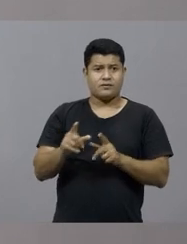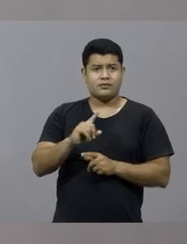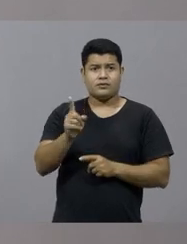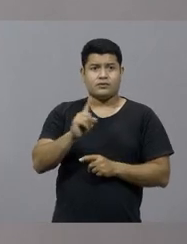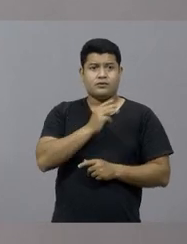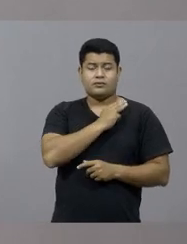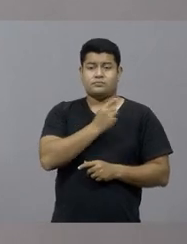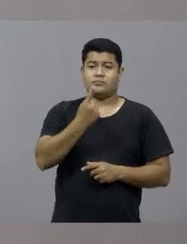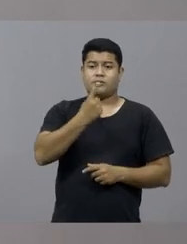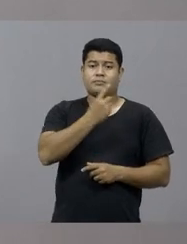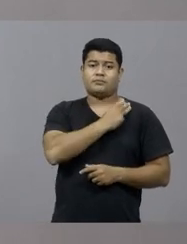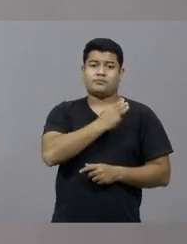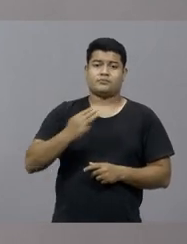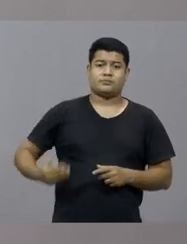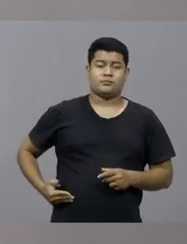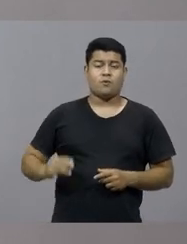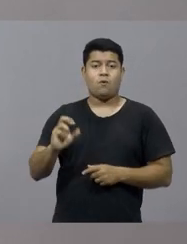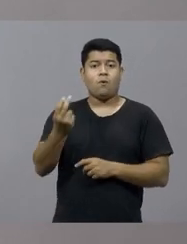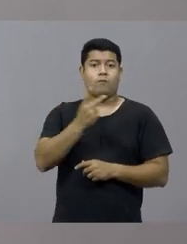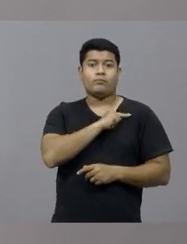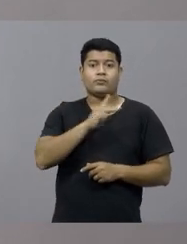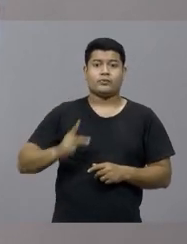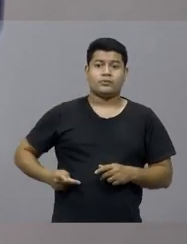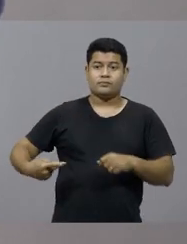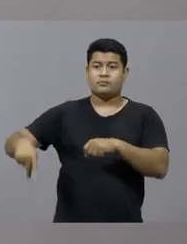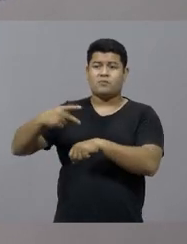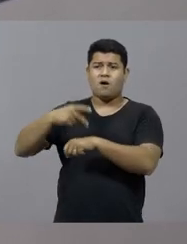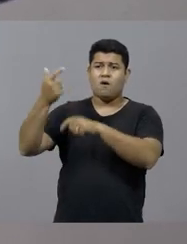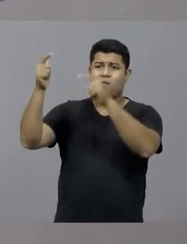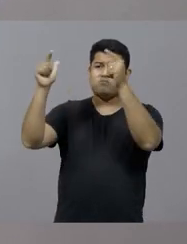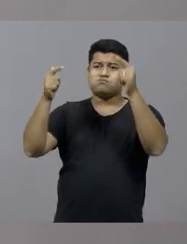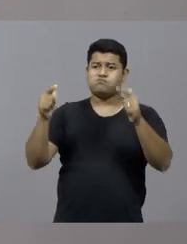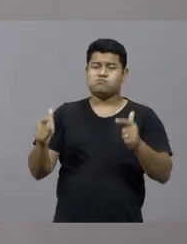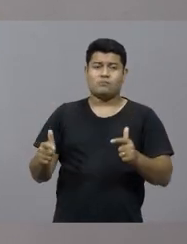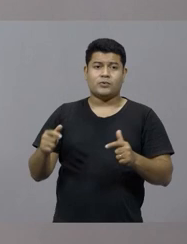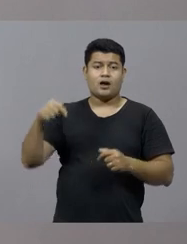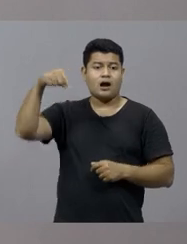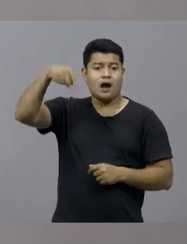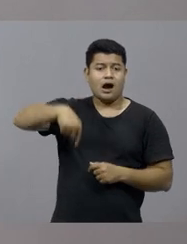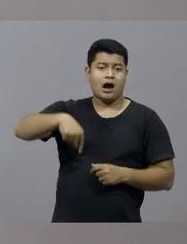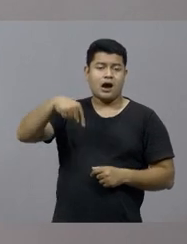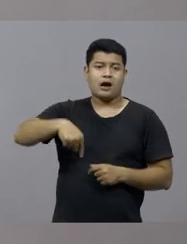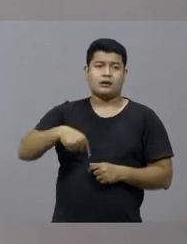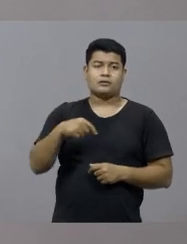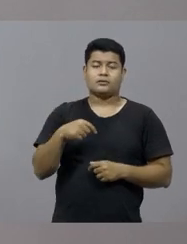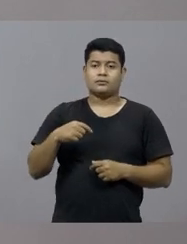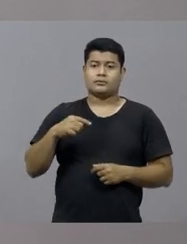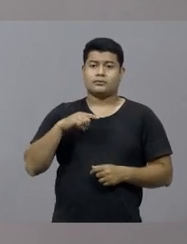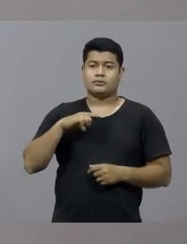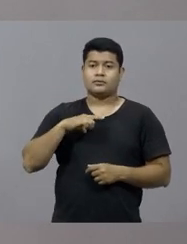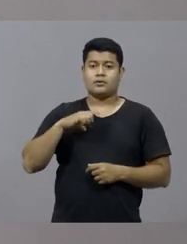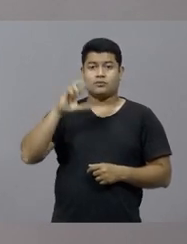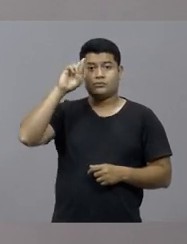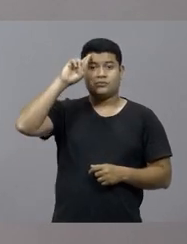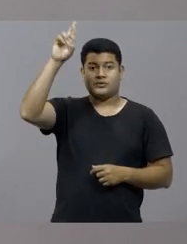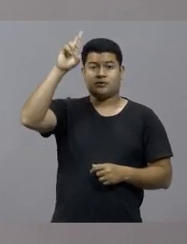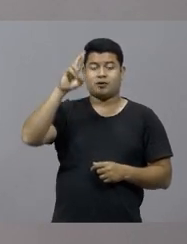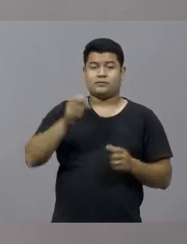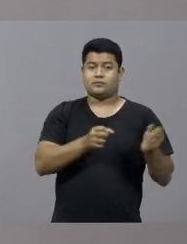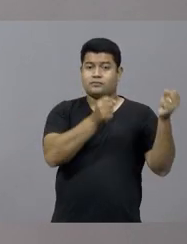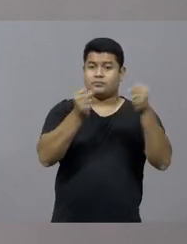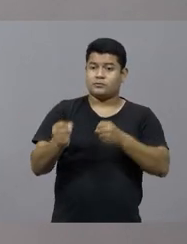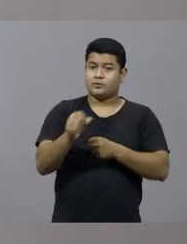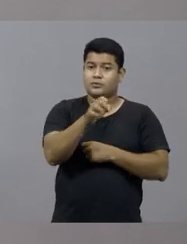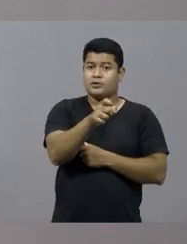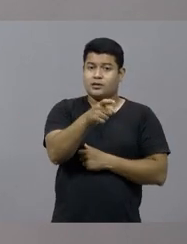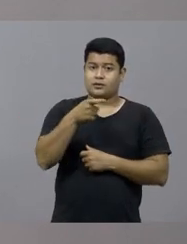ministros e presidentes de diversos países e aqui nós temos o chefe do Executivo do Estado